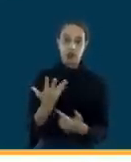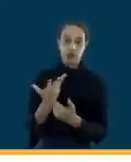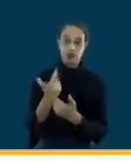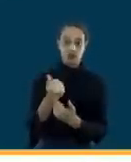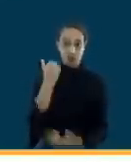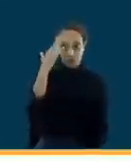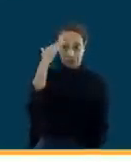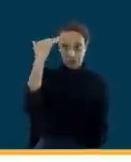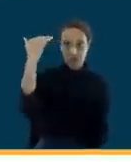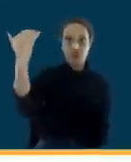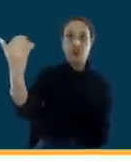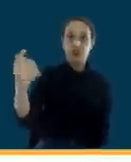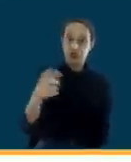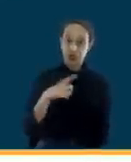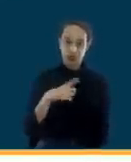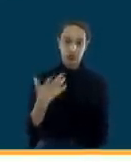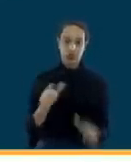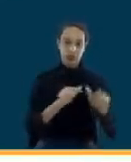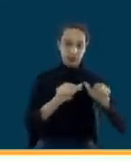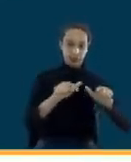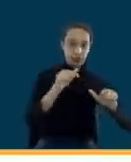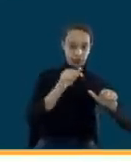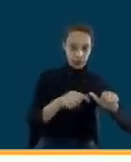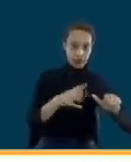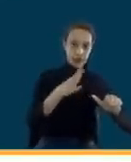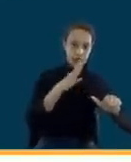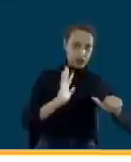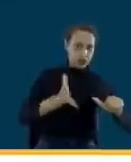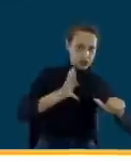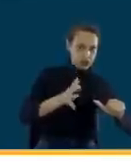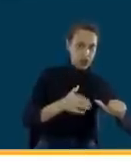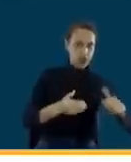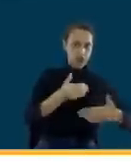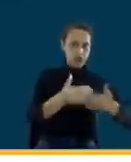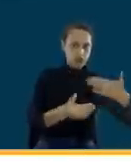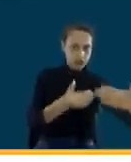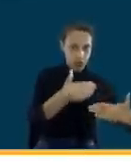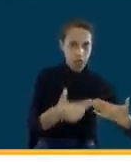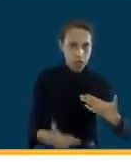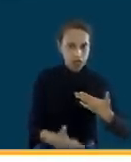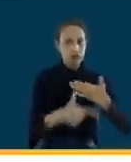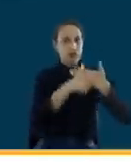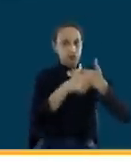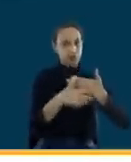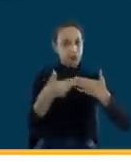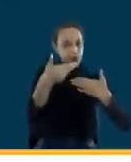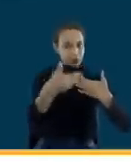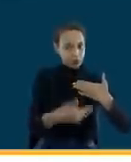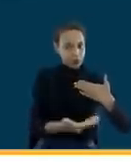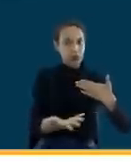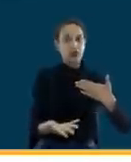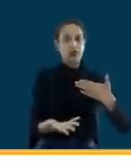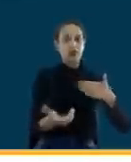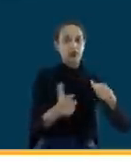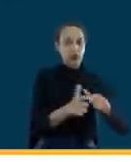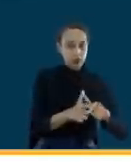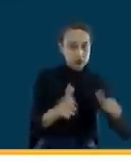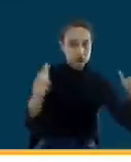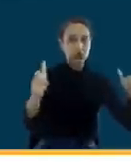seus trabalhos conhecidos e desempenham o seu papel de maneira bastante ampla e